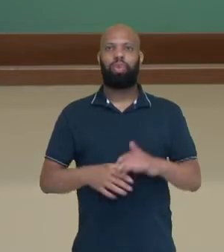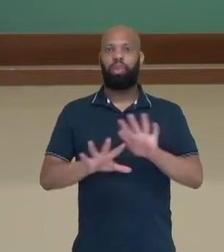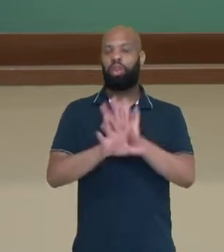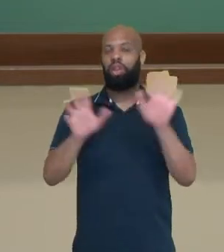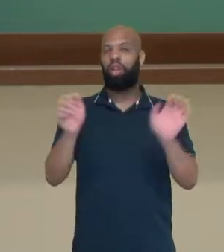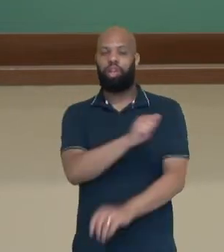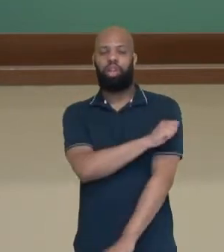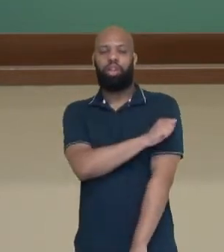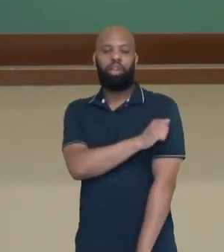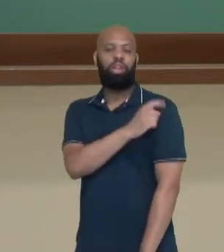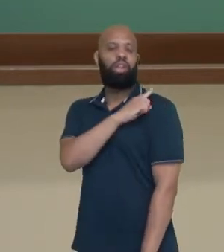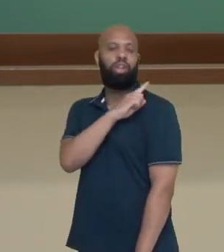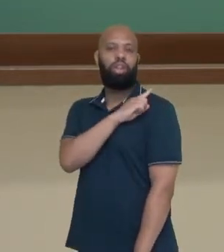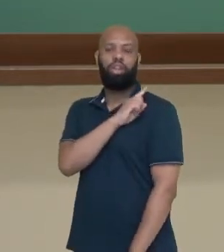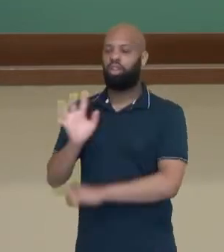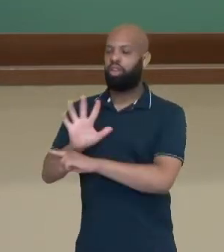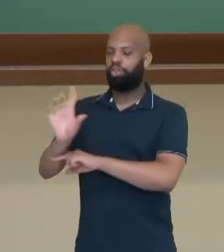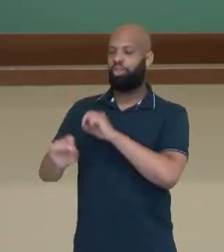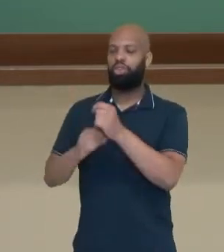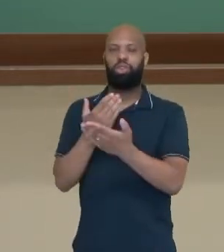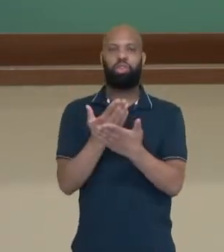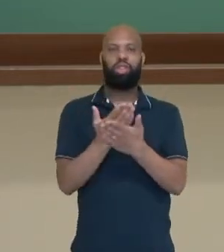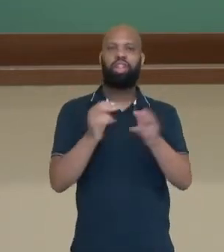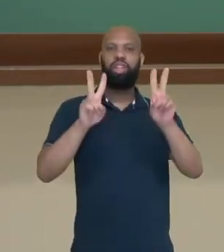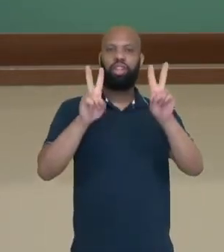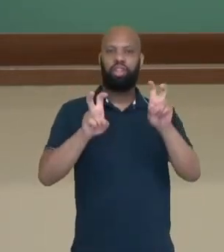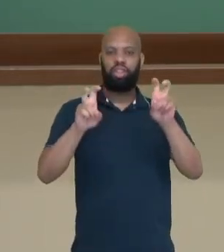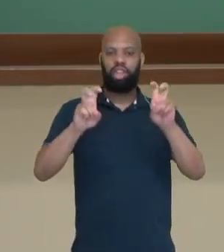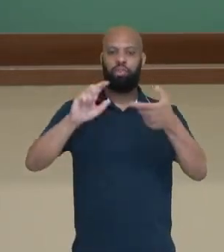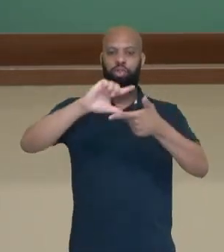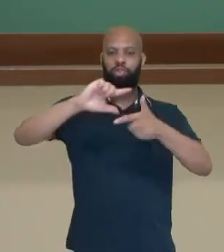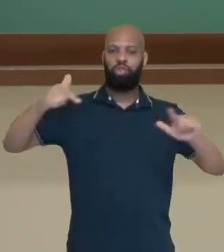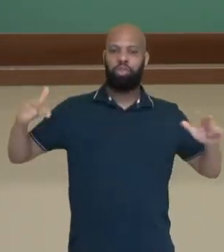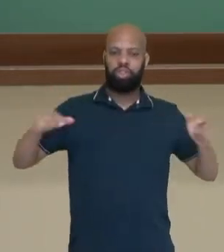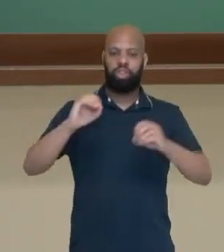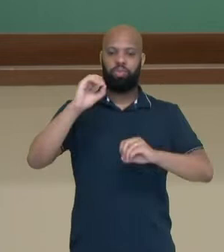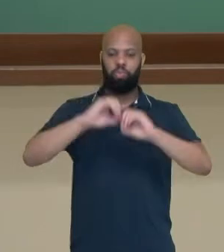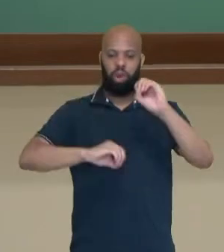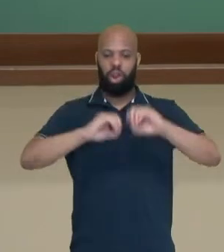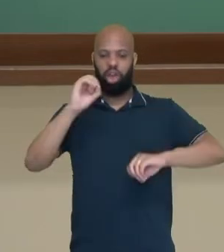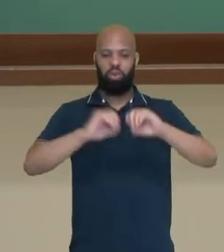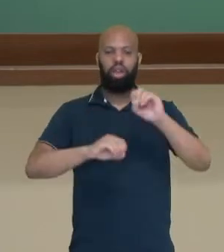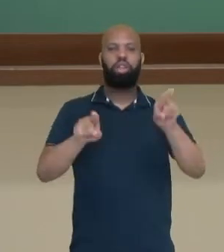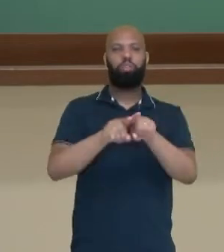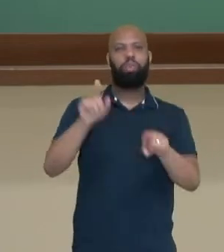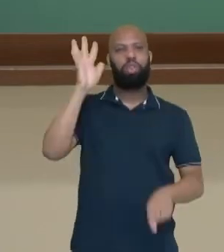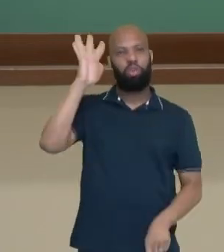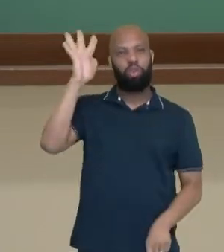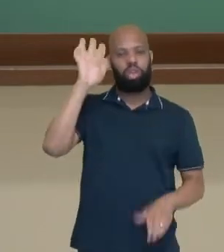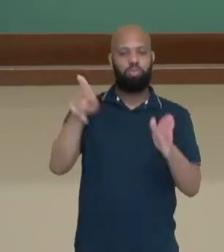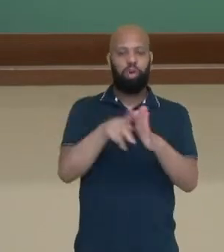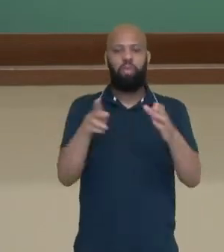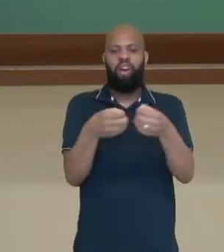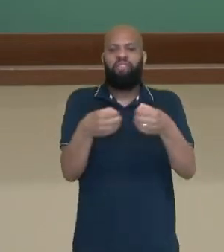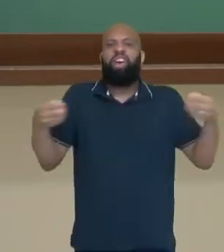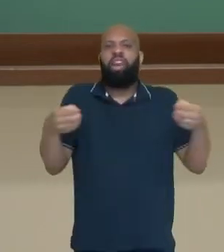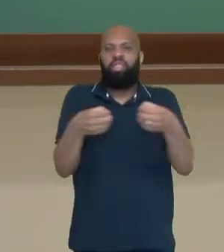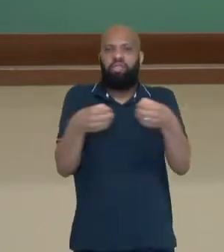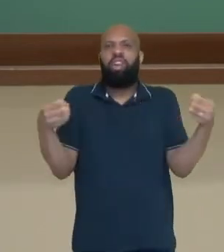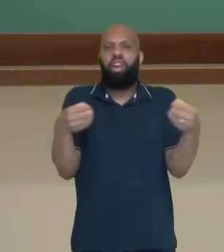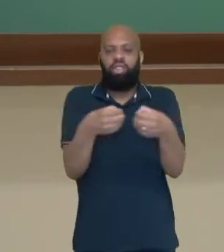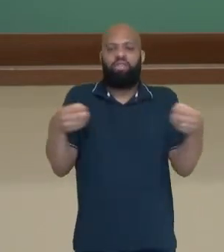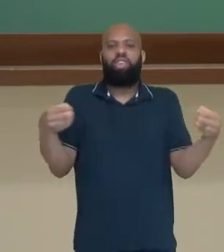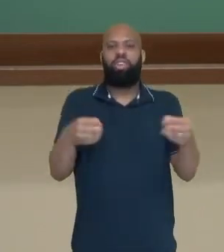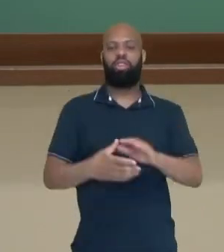Olá, estudantes da primeira série! Nesse vídeo, vamos falar sobre geometria molecular e teoria da repulsão dos pares eletrônicos.